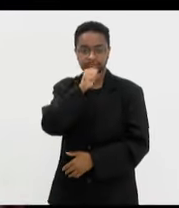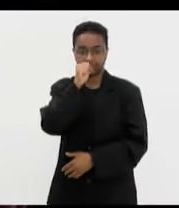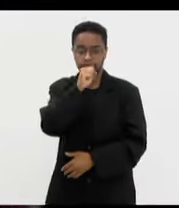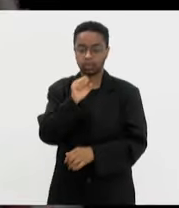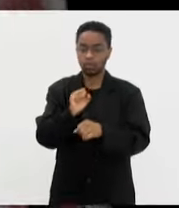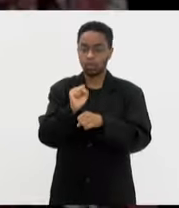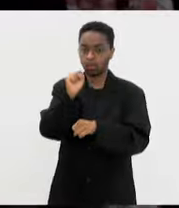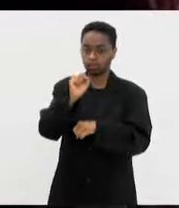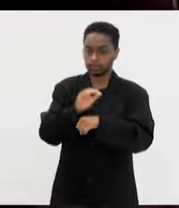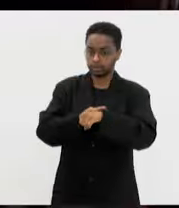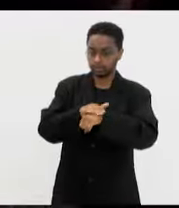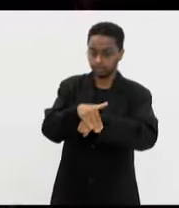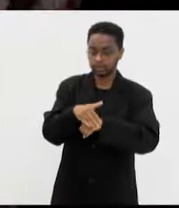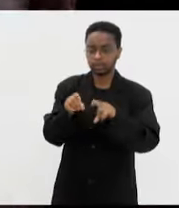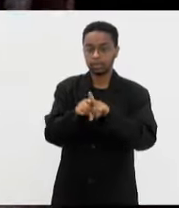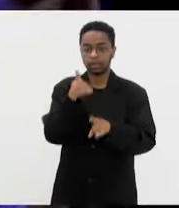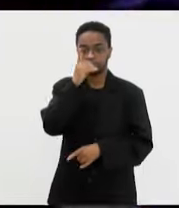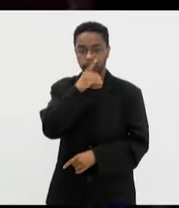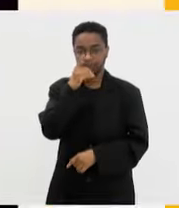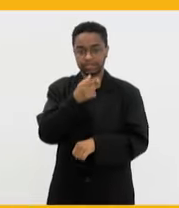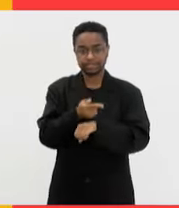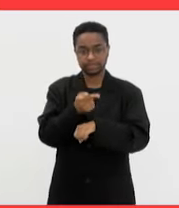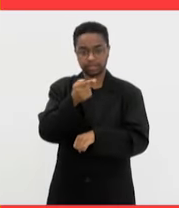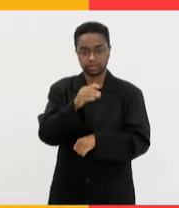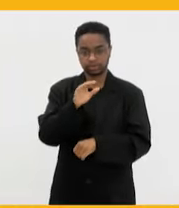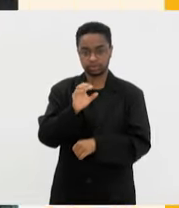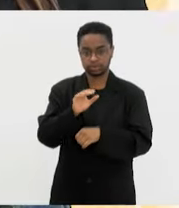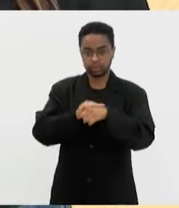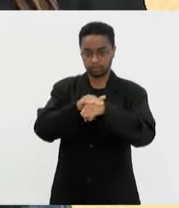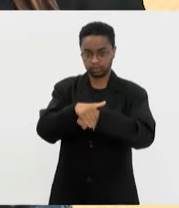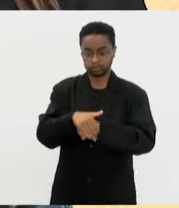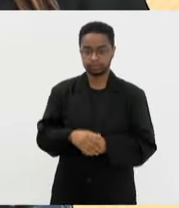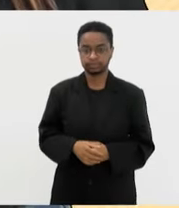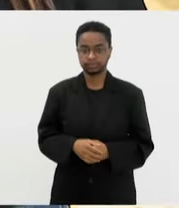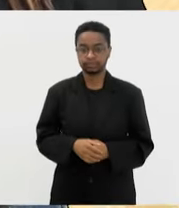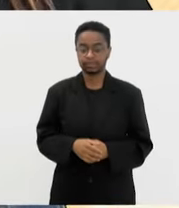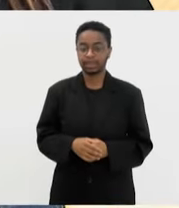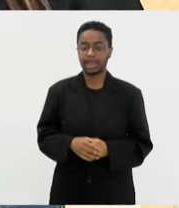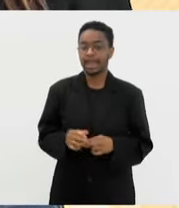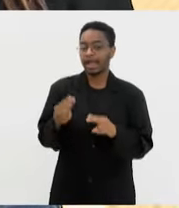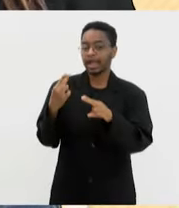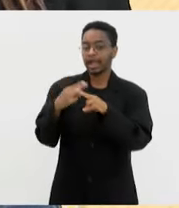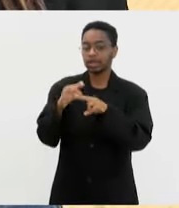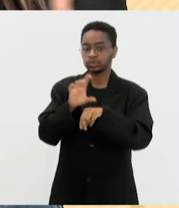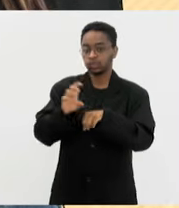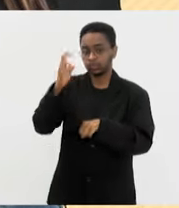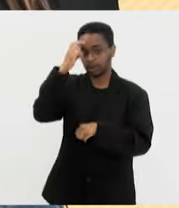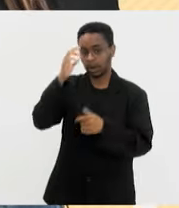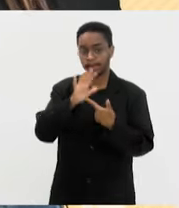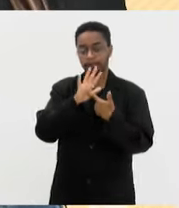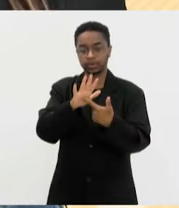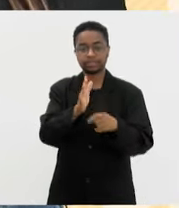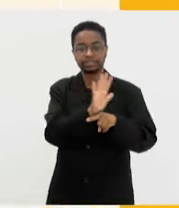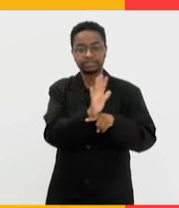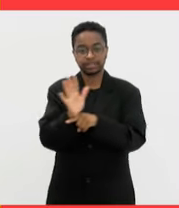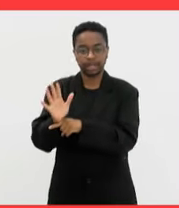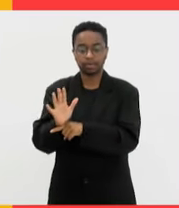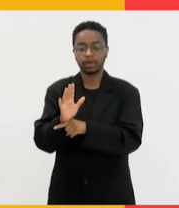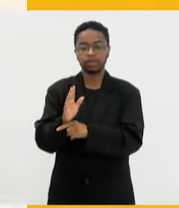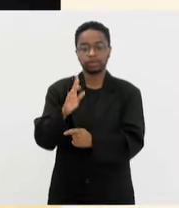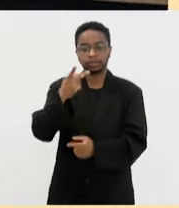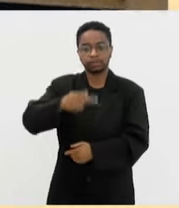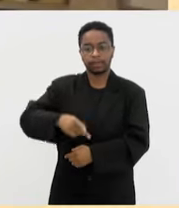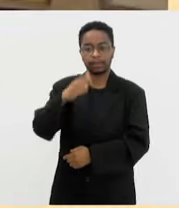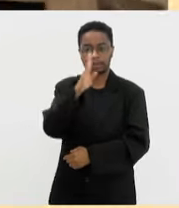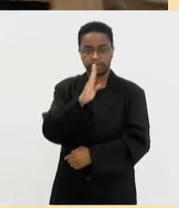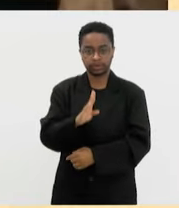da noite, e aos domingos, às 7 da noite. A Caixa Cultural apresenta a Mostra de Cinema do Coração do Brasil. O